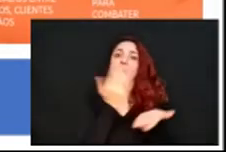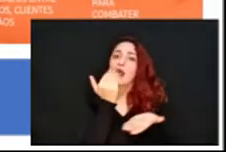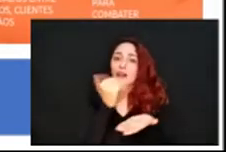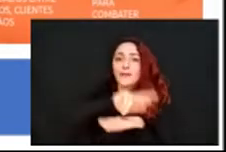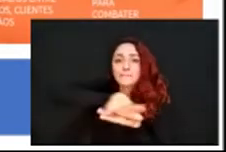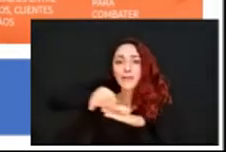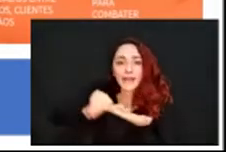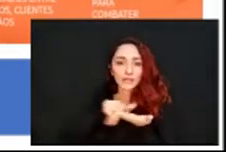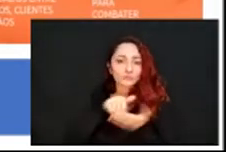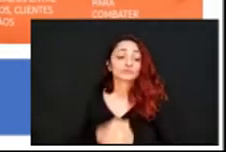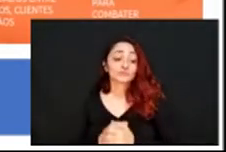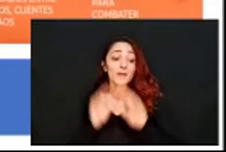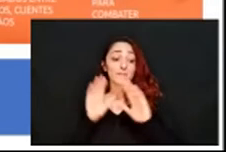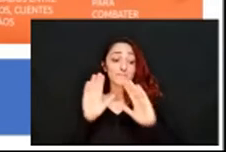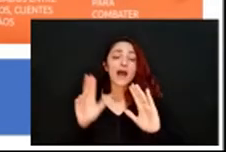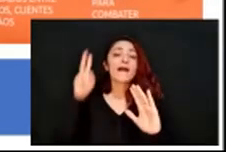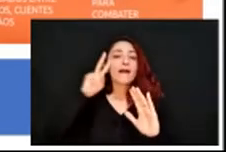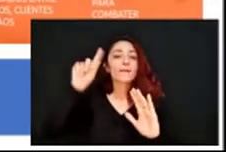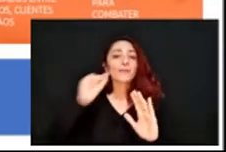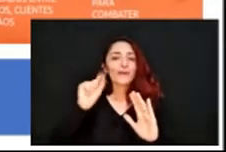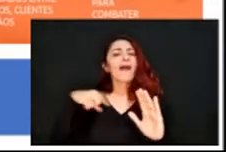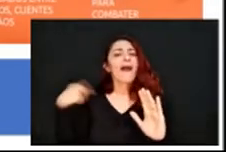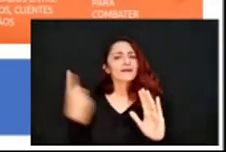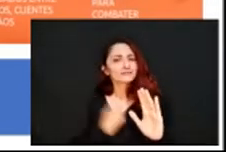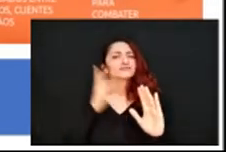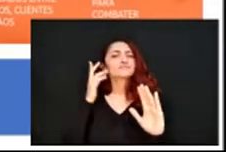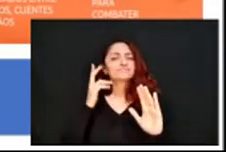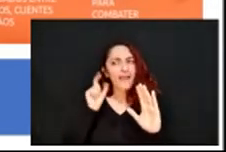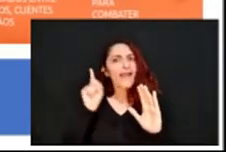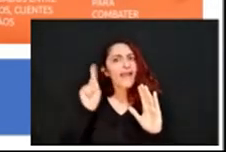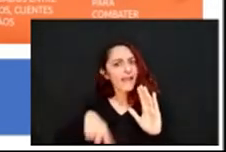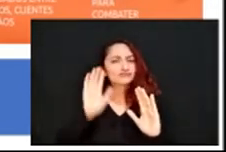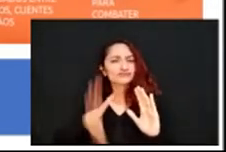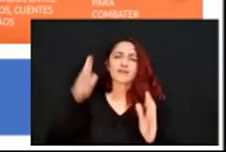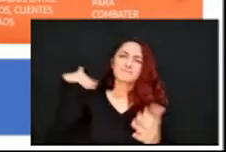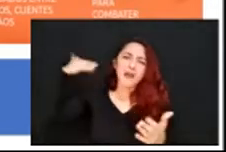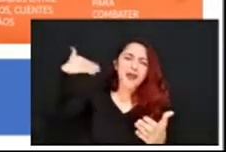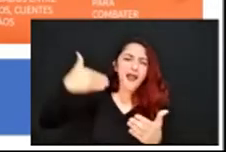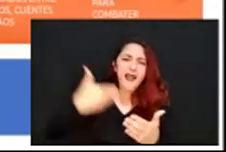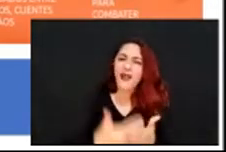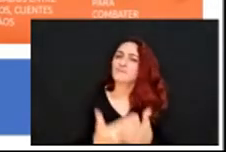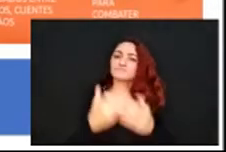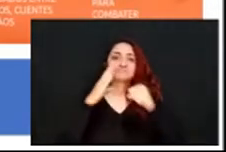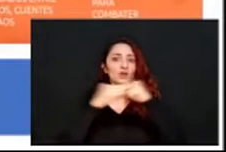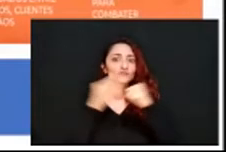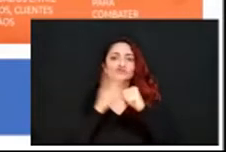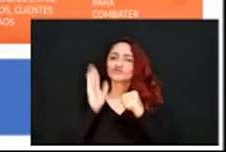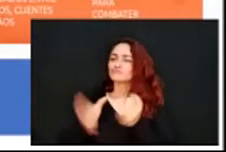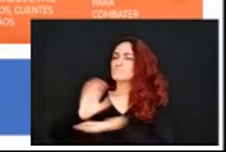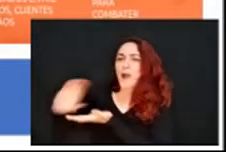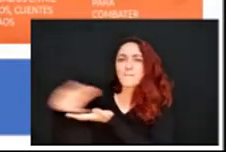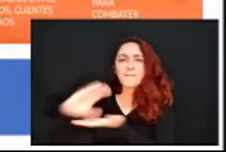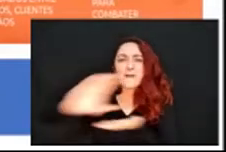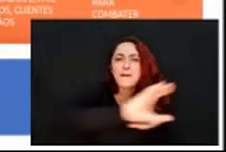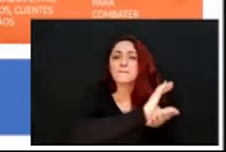vale lembrar também que nós já somos regularmente os maiores doadores de alimentos do país todos os dias nas nossas lojas existem alimentos